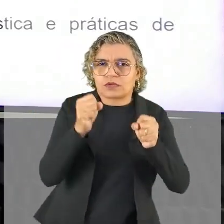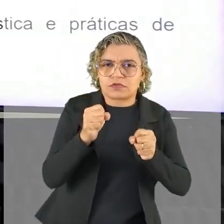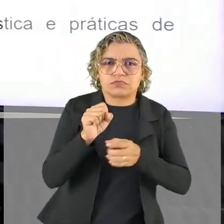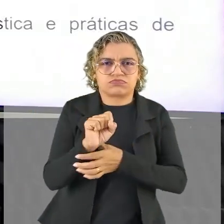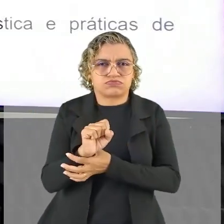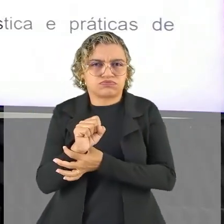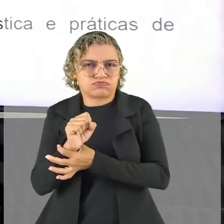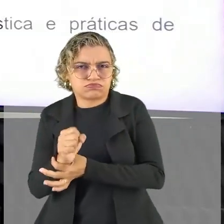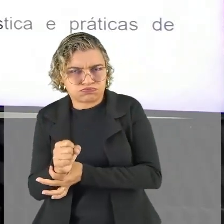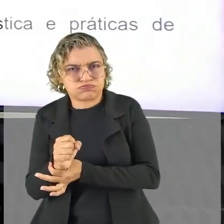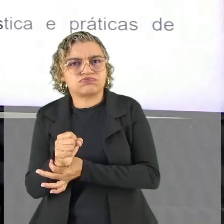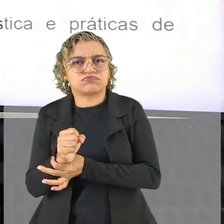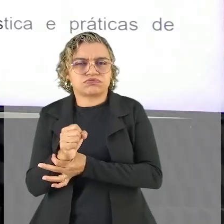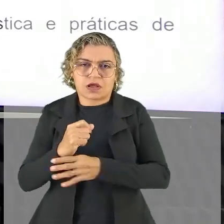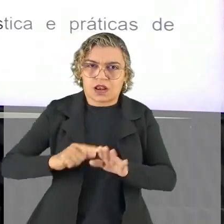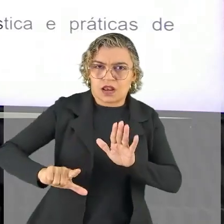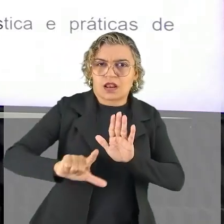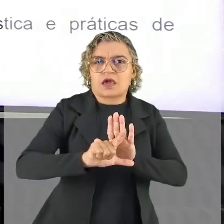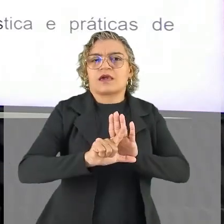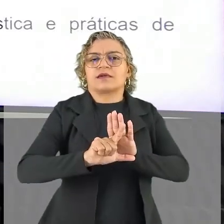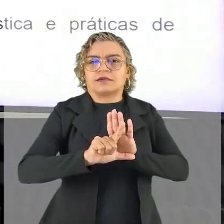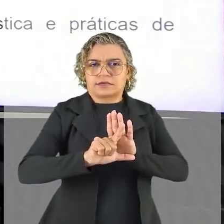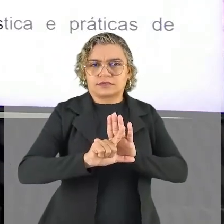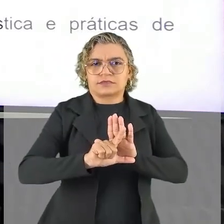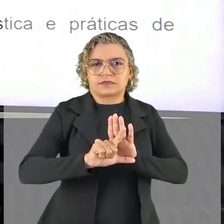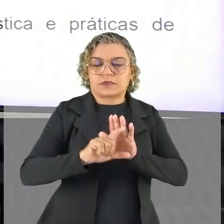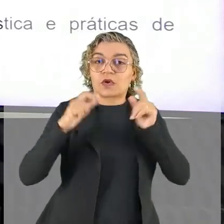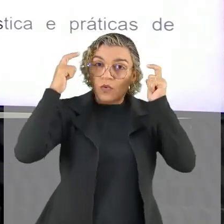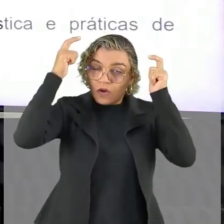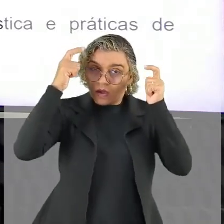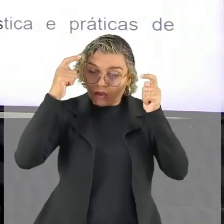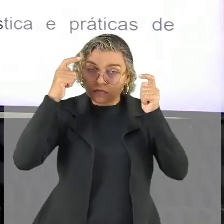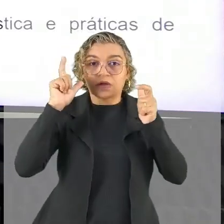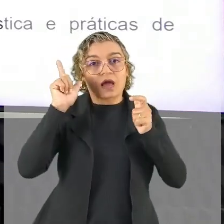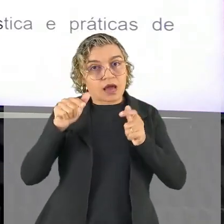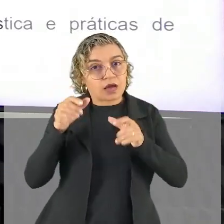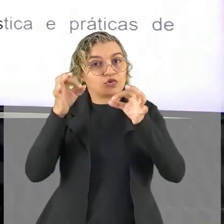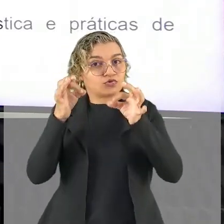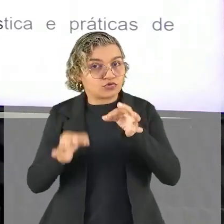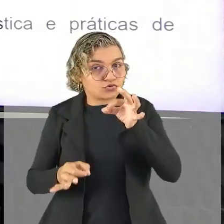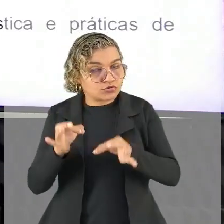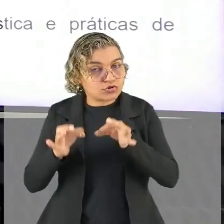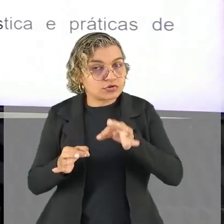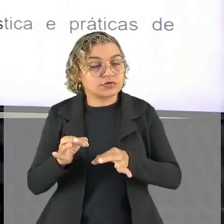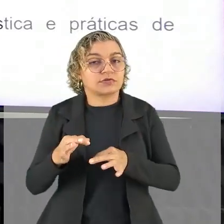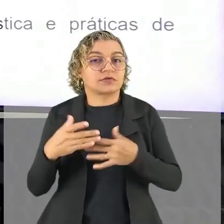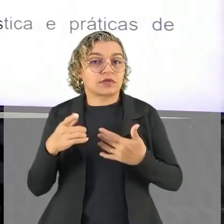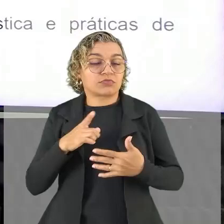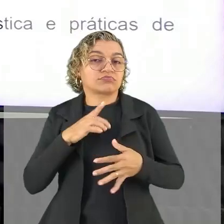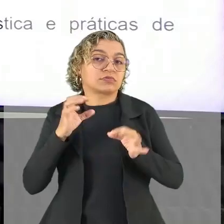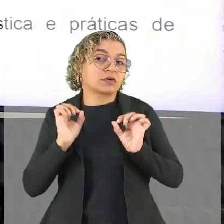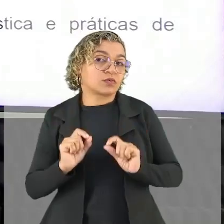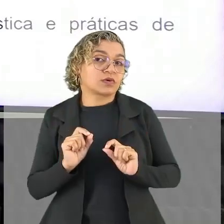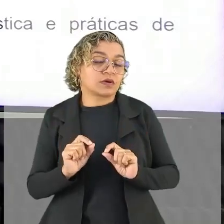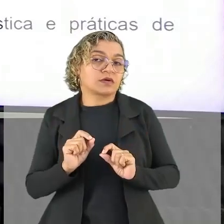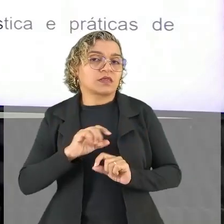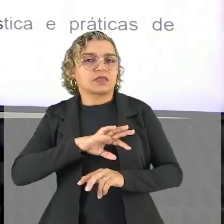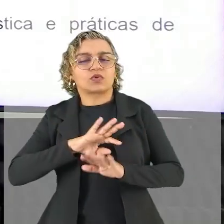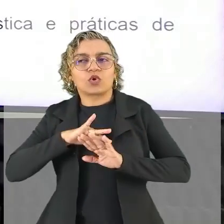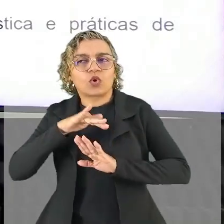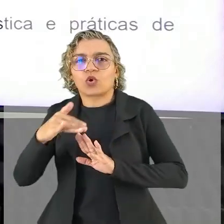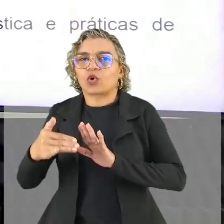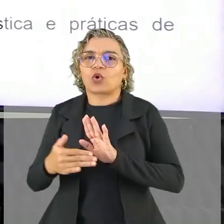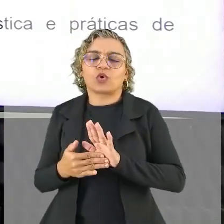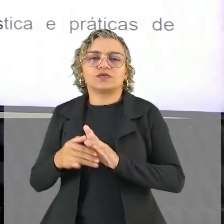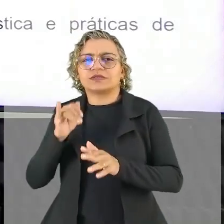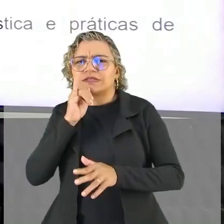de legislar. Então o rei é a lei, né? O rei é a justiça. Então vai ter uma concentração de todos os poderes. O rei é o